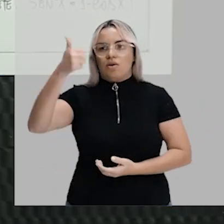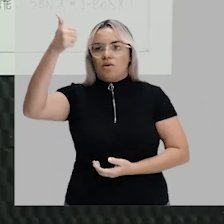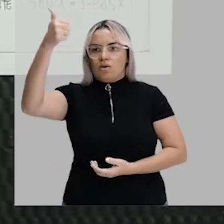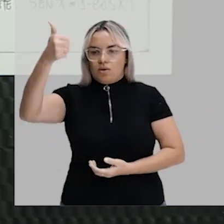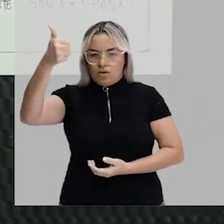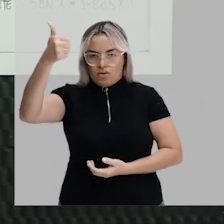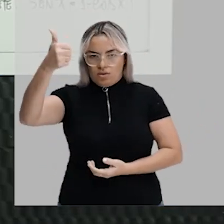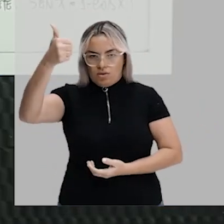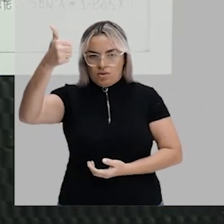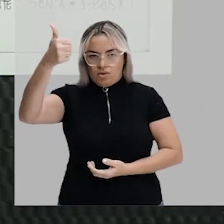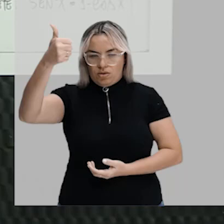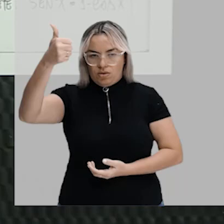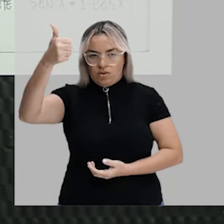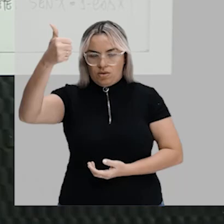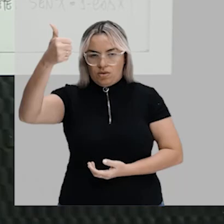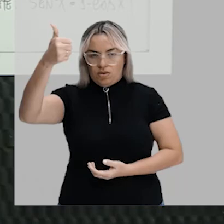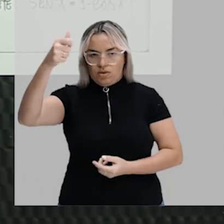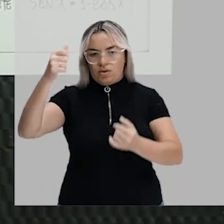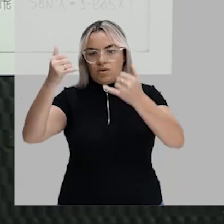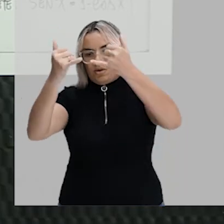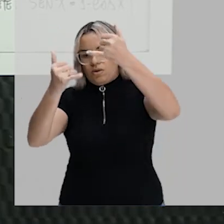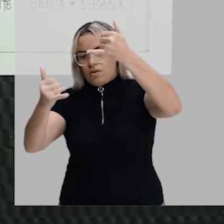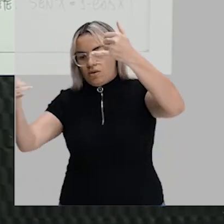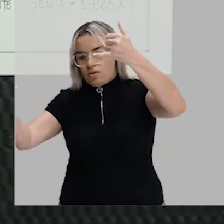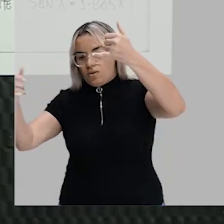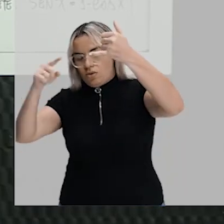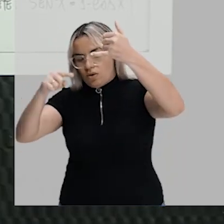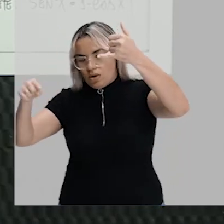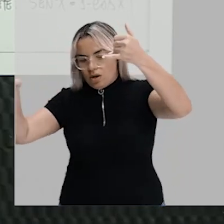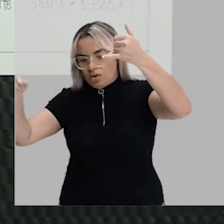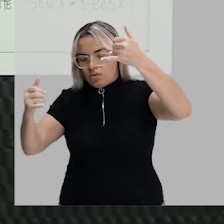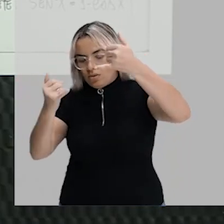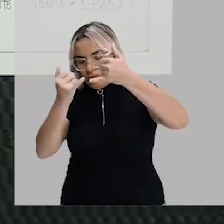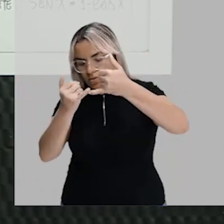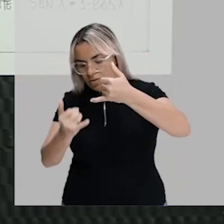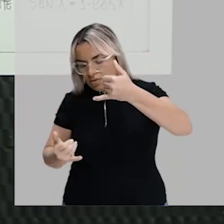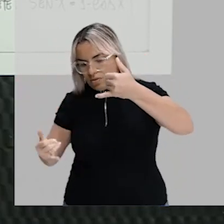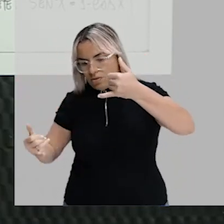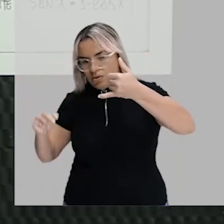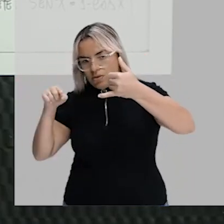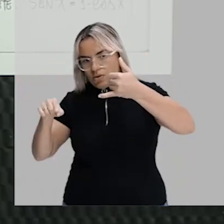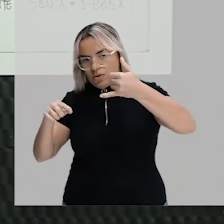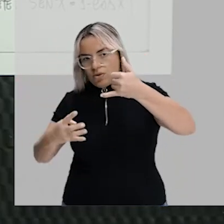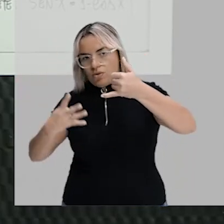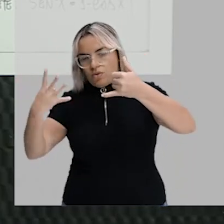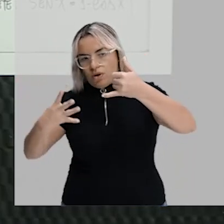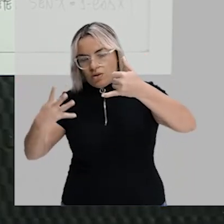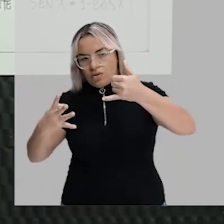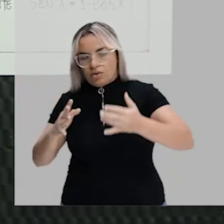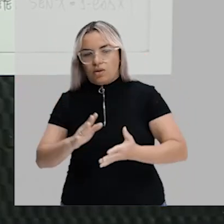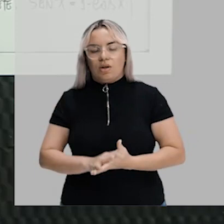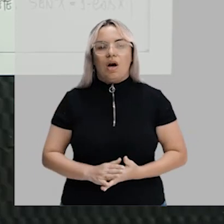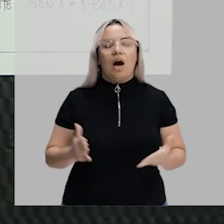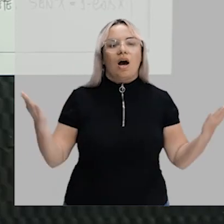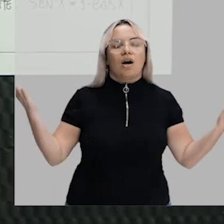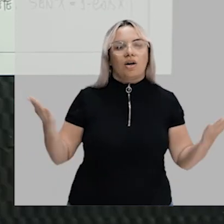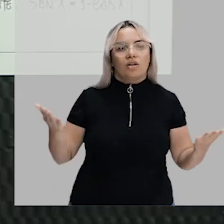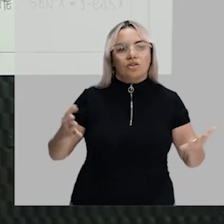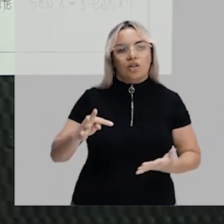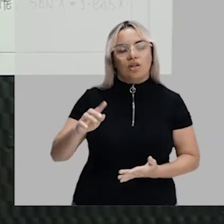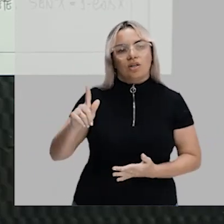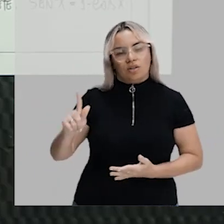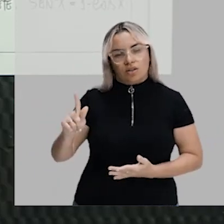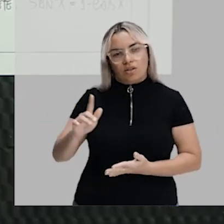quadrante certo já a tangente os arcos que tem mesmo valor são os que estão no primeiro e no terceiro